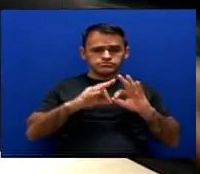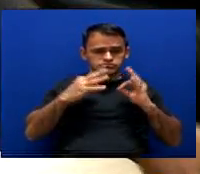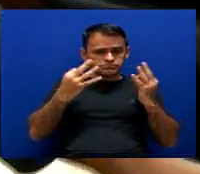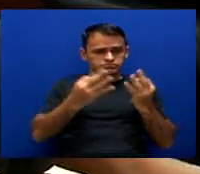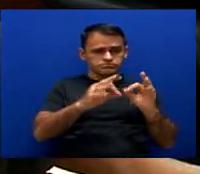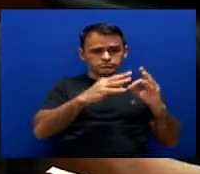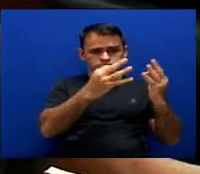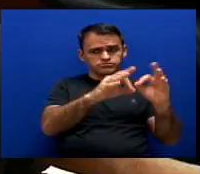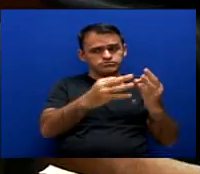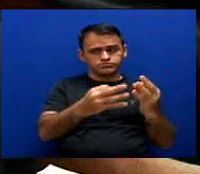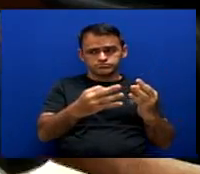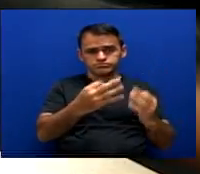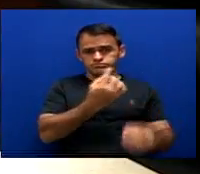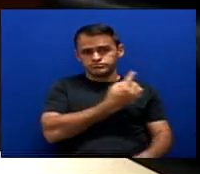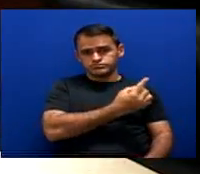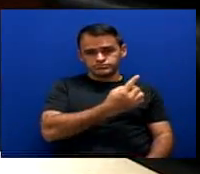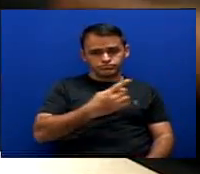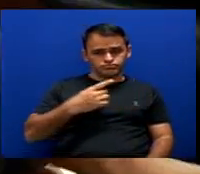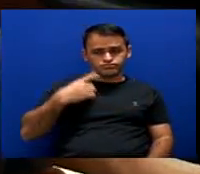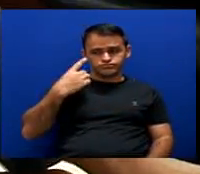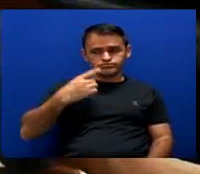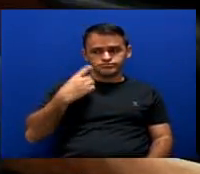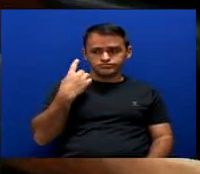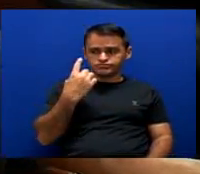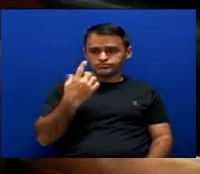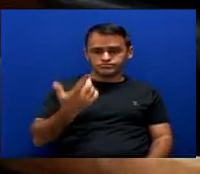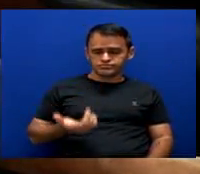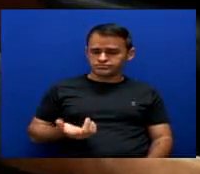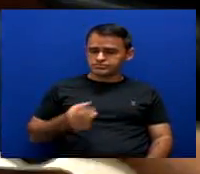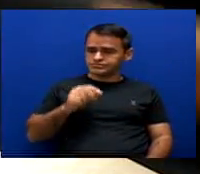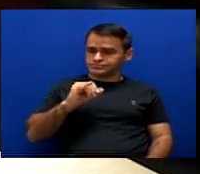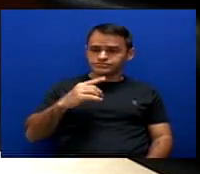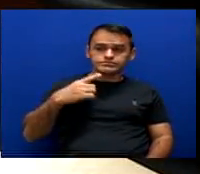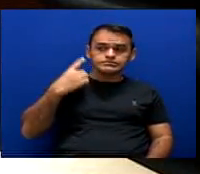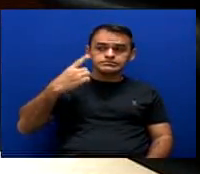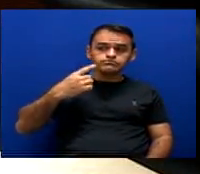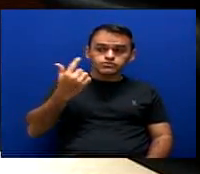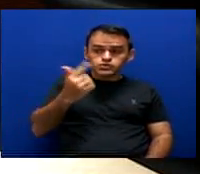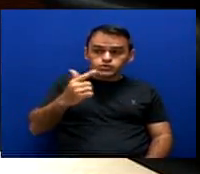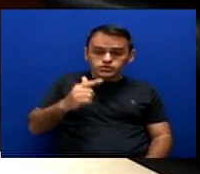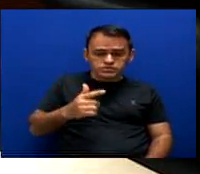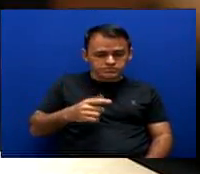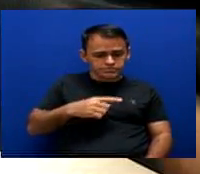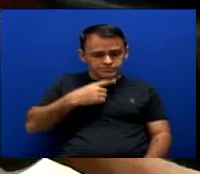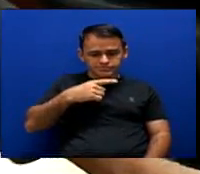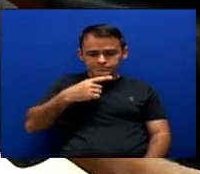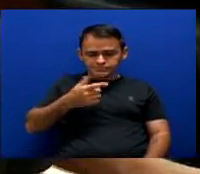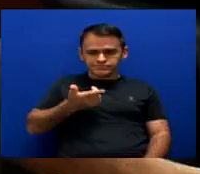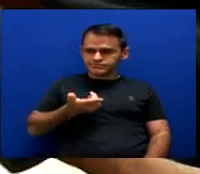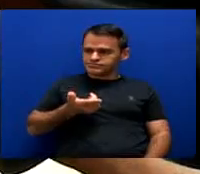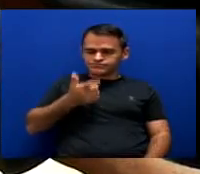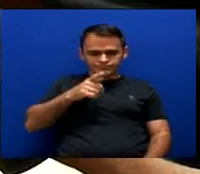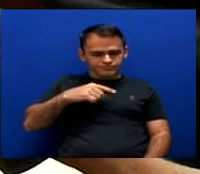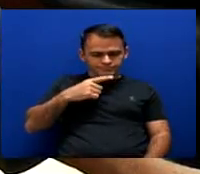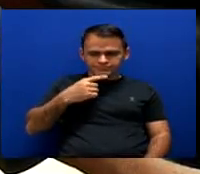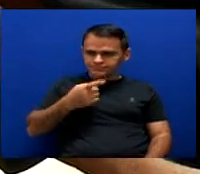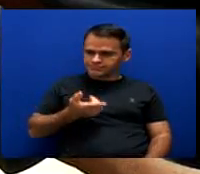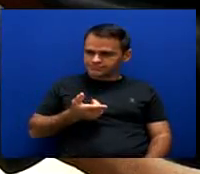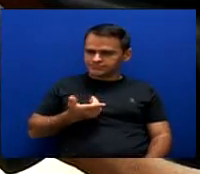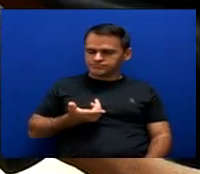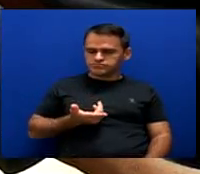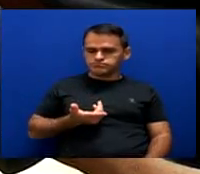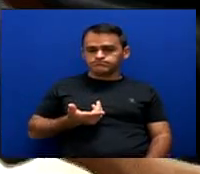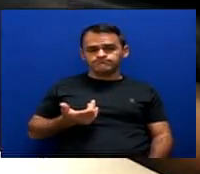advogado porque se não tiver o advogado também você não consegue a pessoa comum não consegue chegar até a promotoria